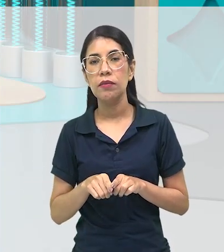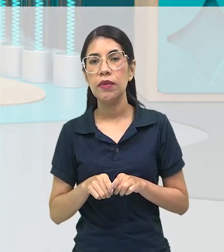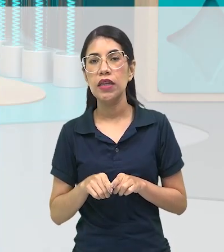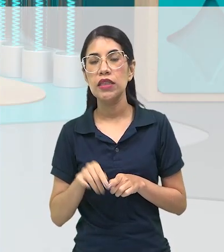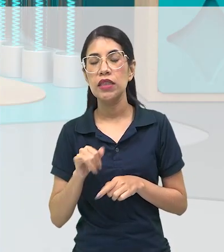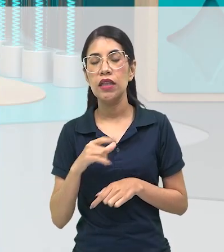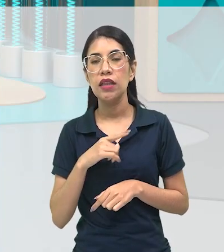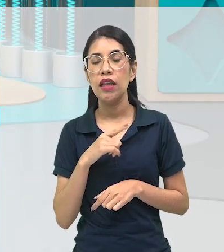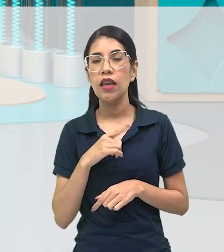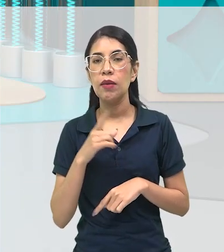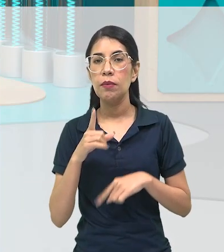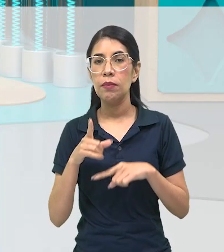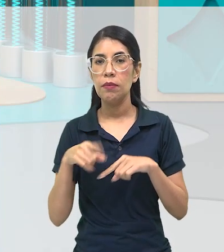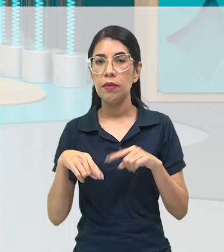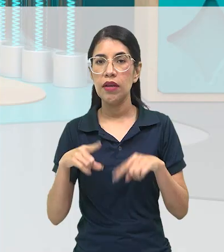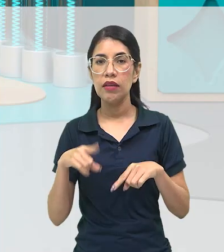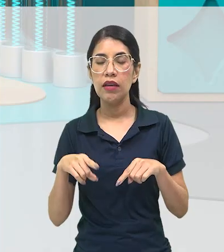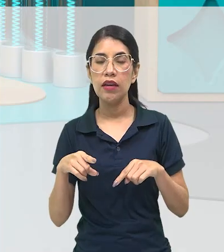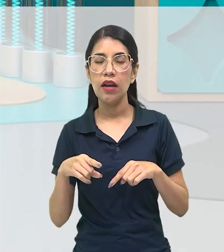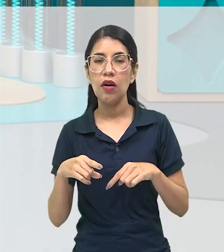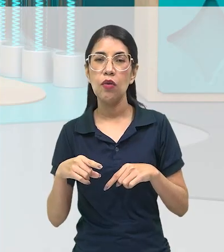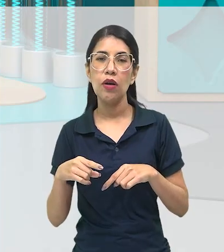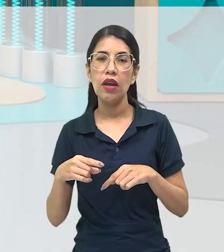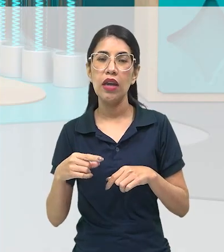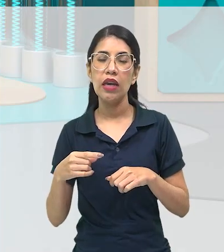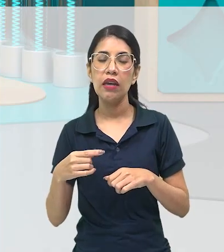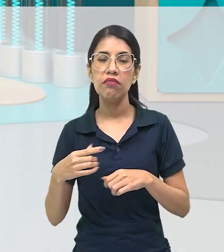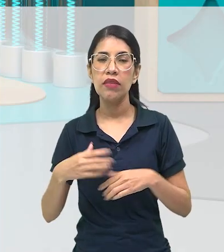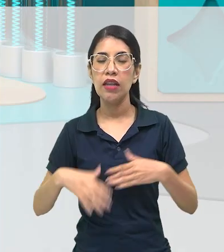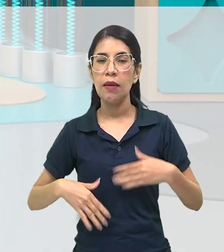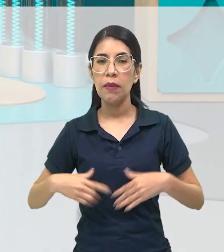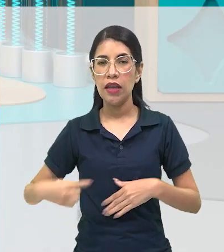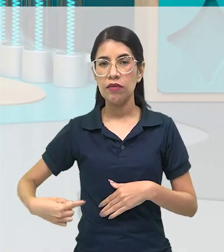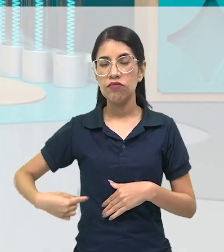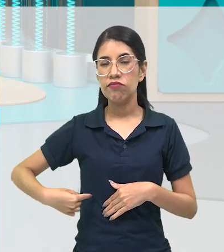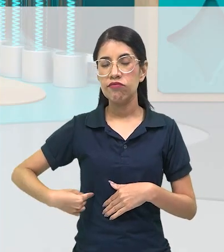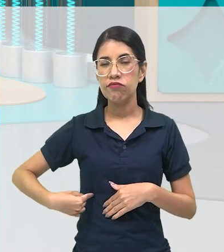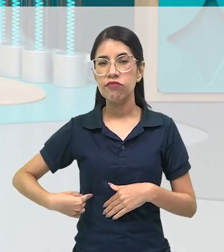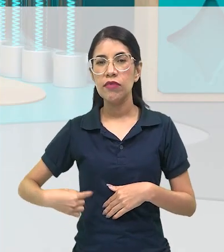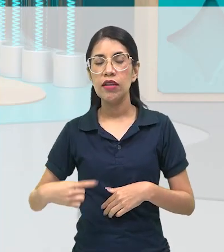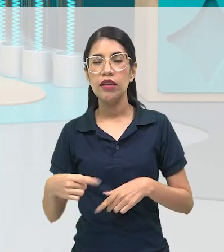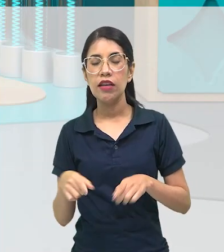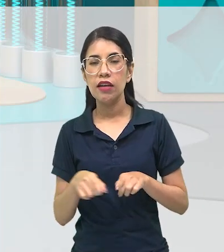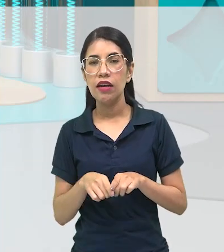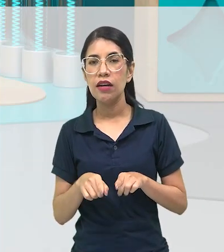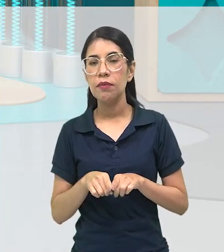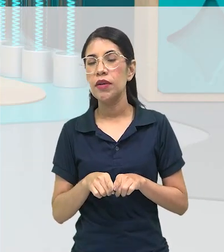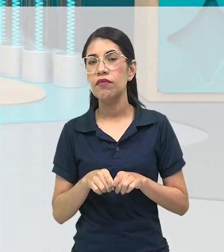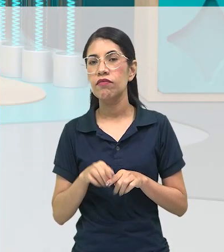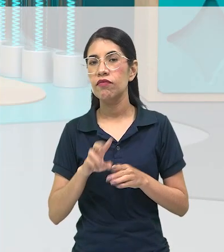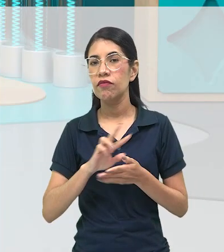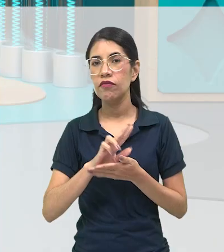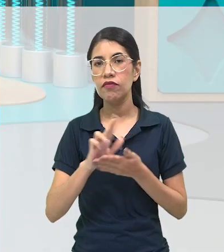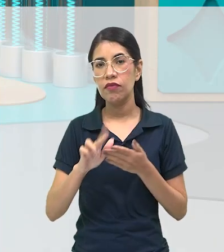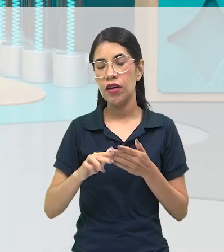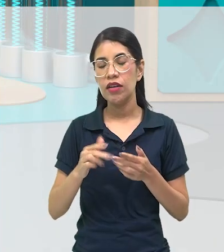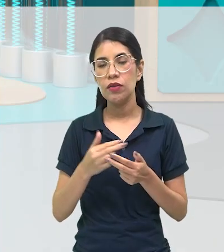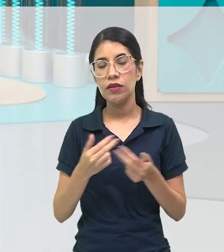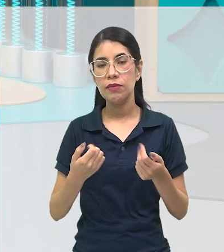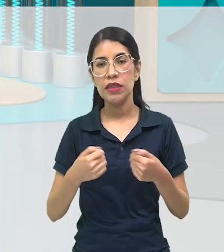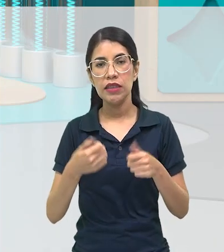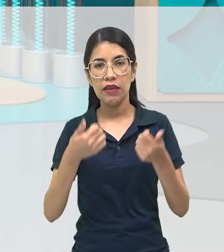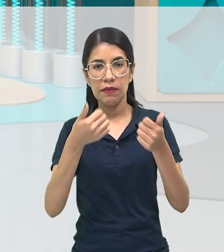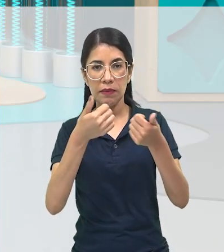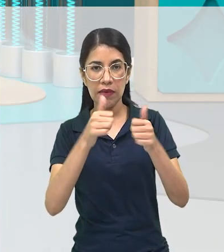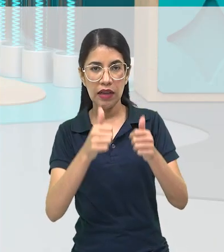algum objeto perfurando a pele, entre outros fatores. Então, vai ter que